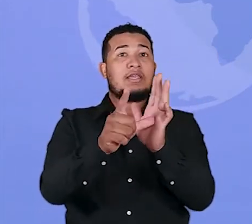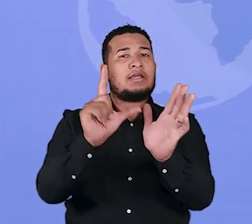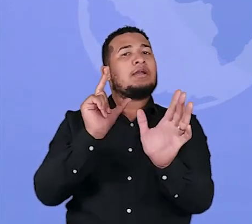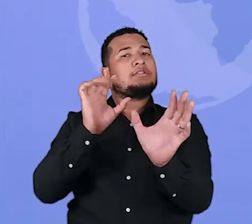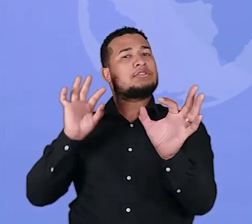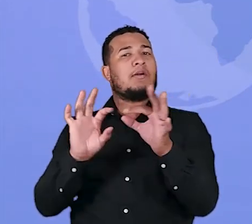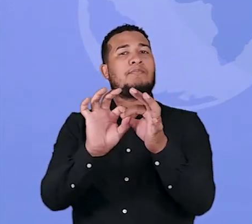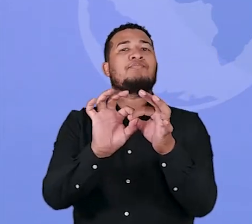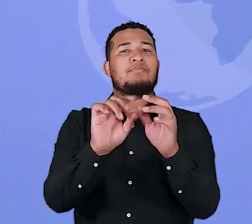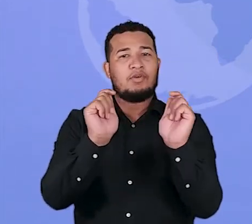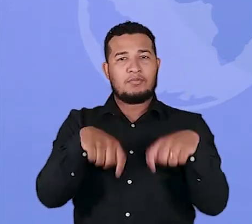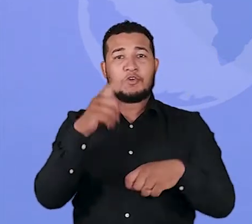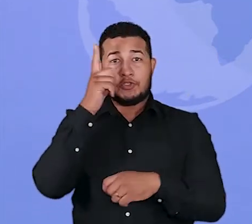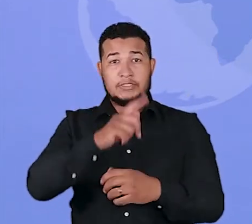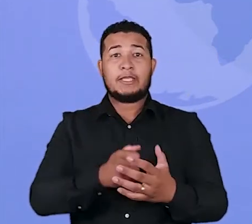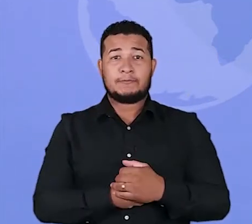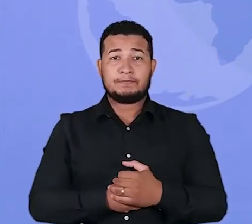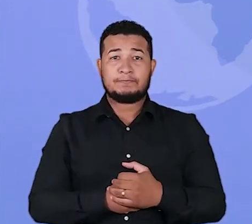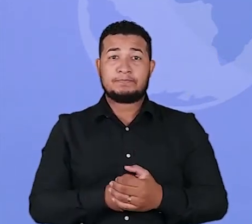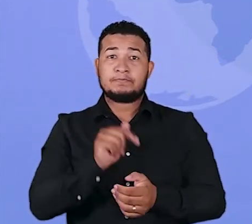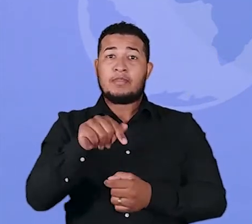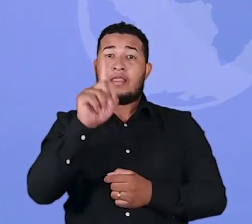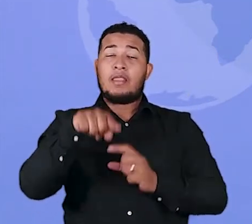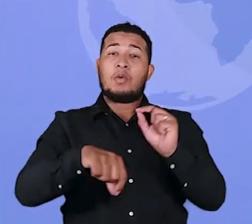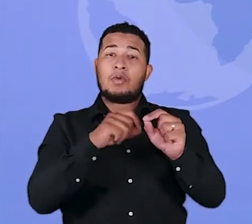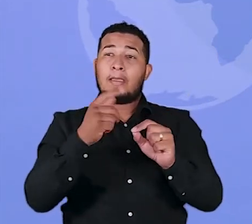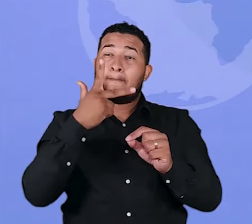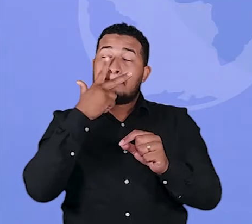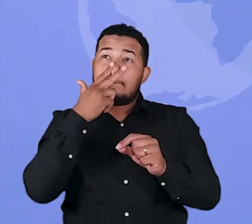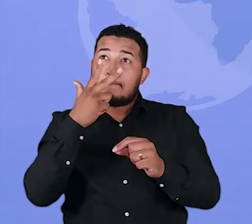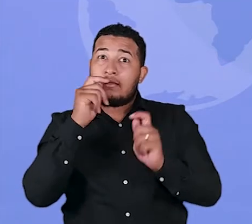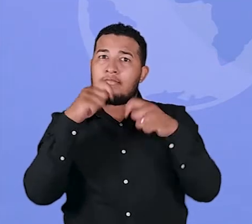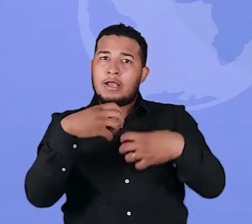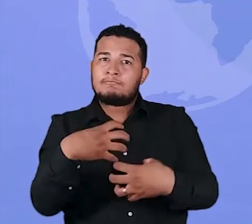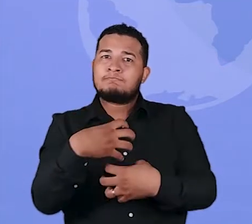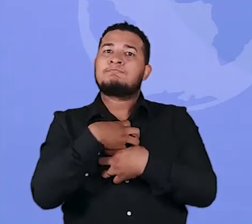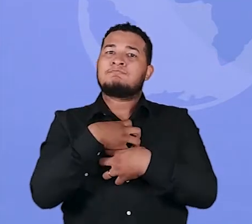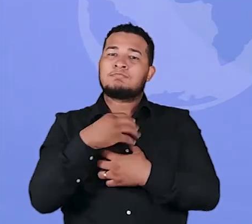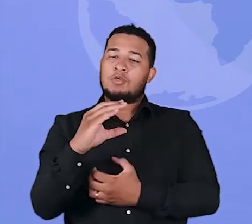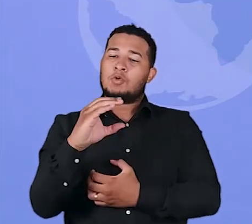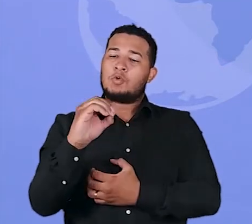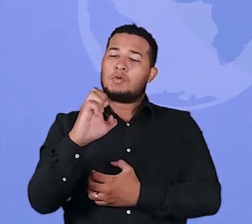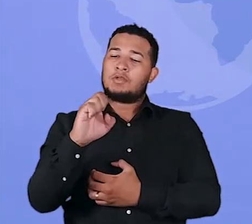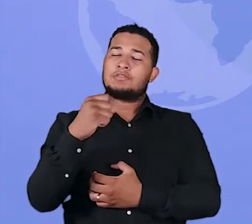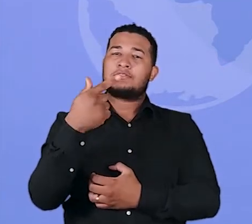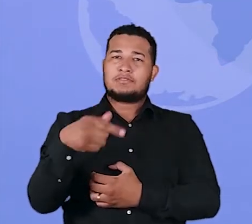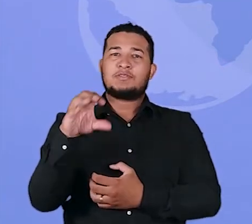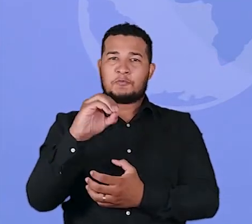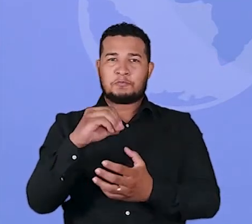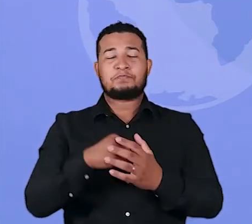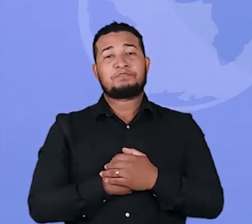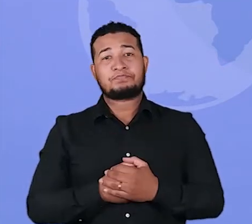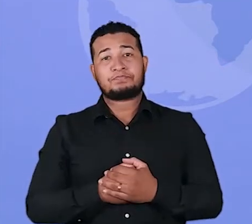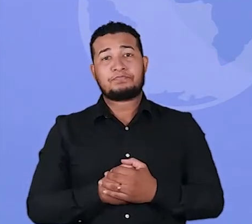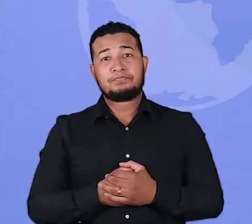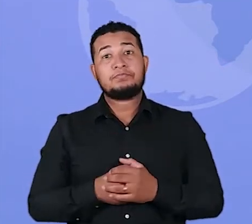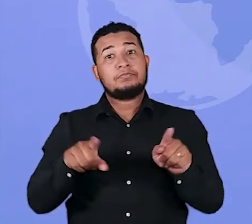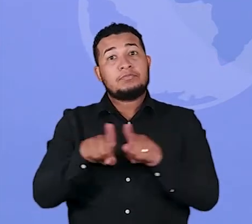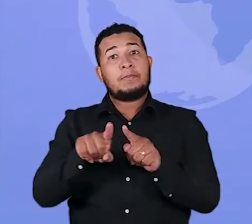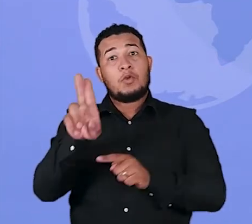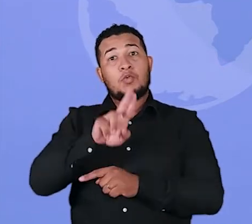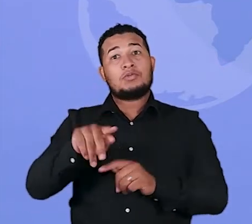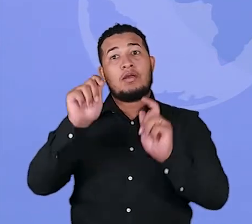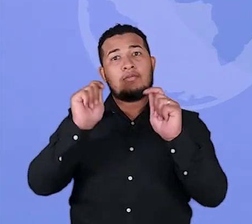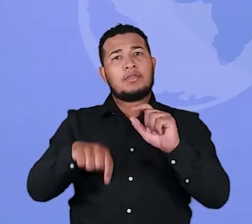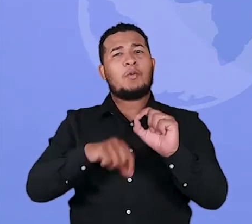palavra anterior foi referência. Isso é uma parte da coesão textual que a gente pode utilizar aí. Nós podemos utilizar